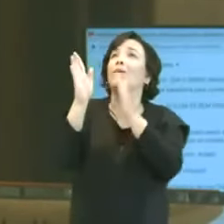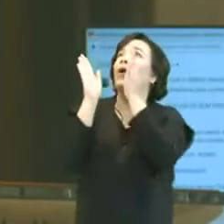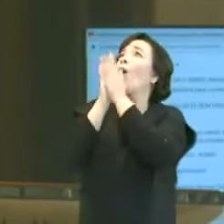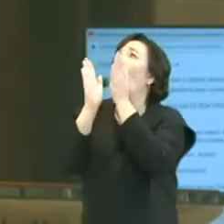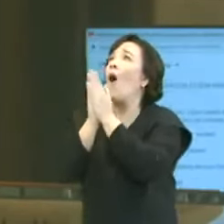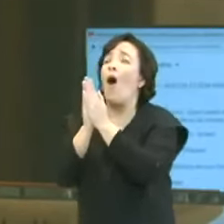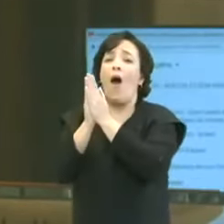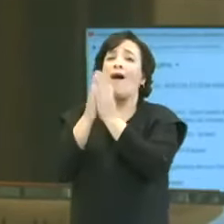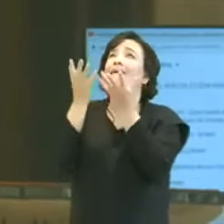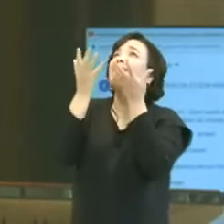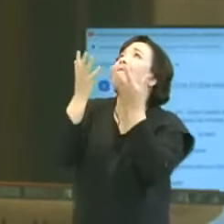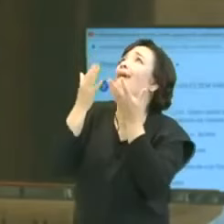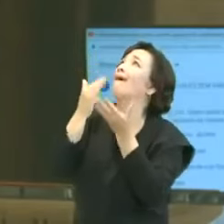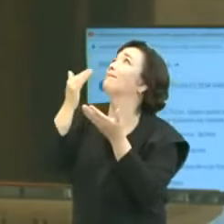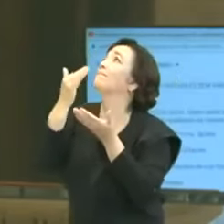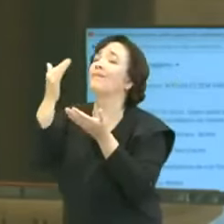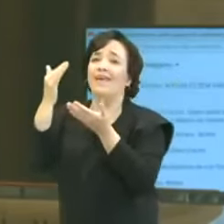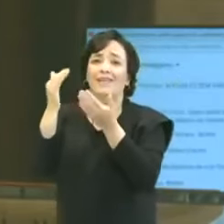que mora.